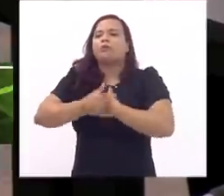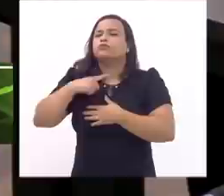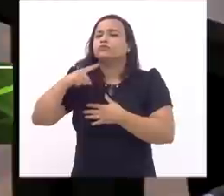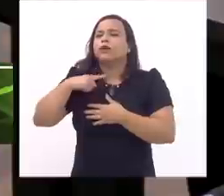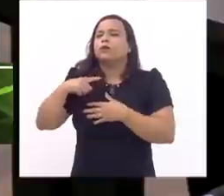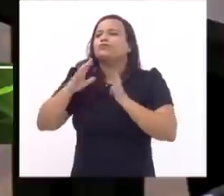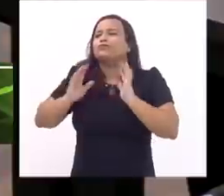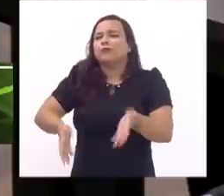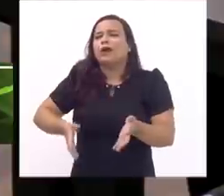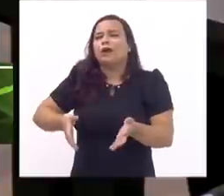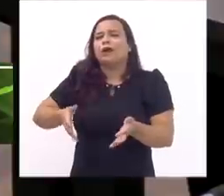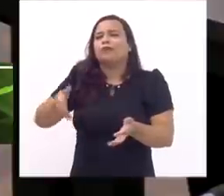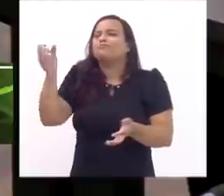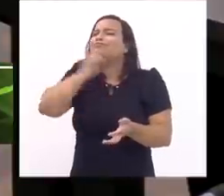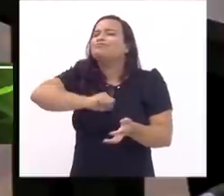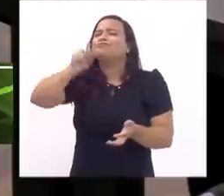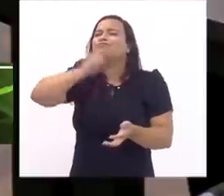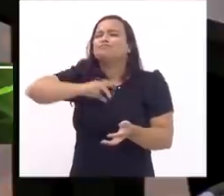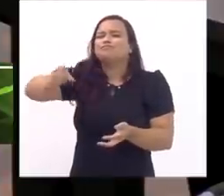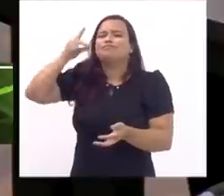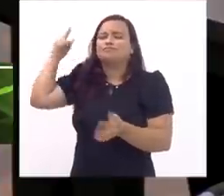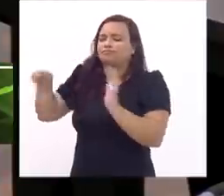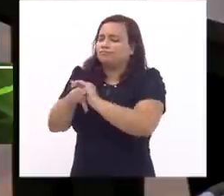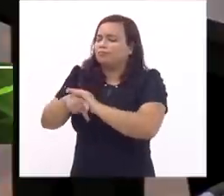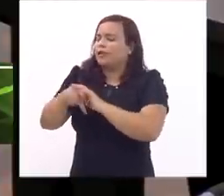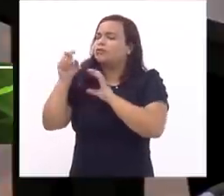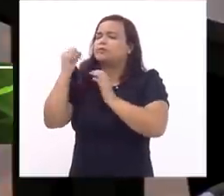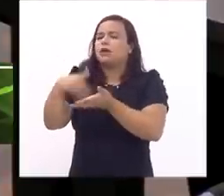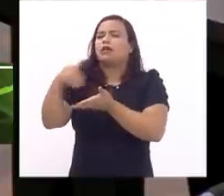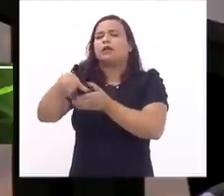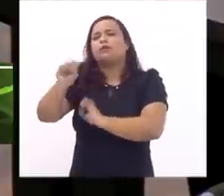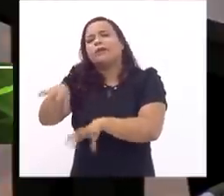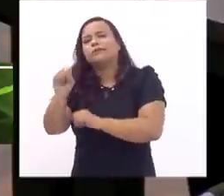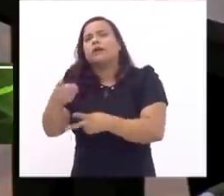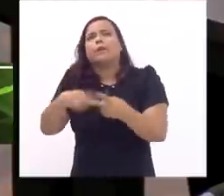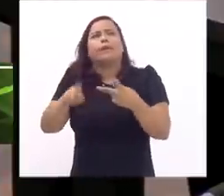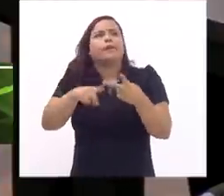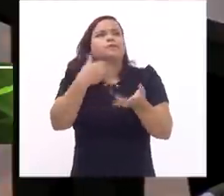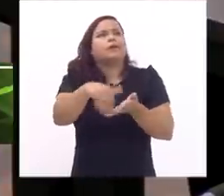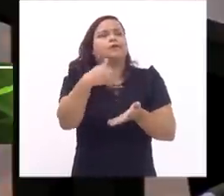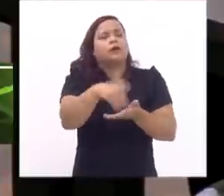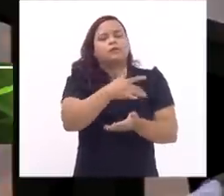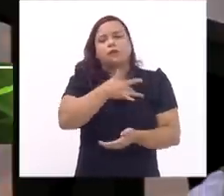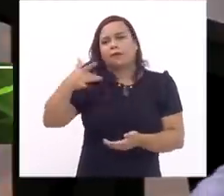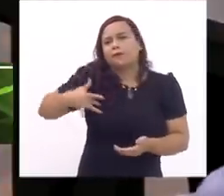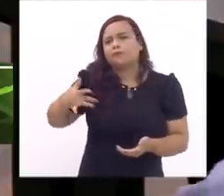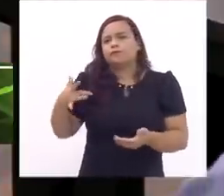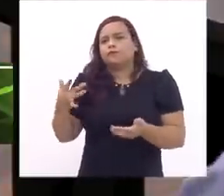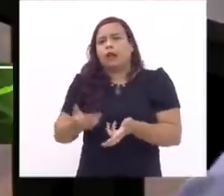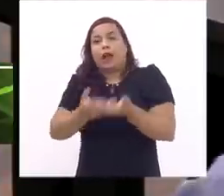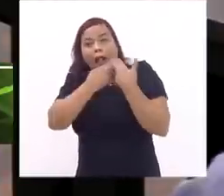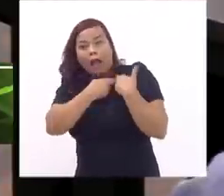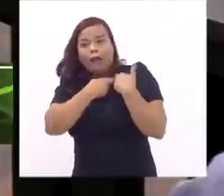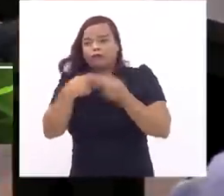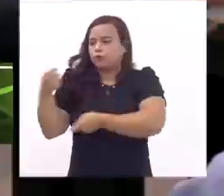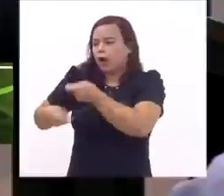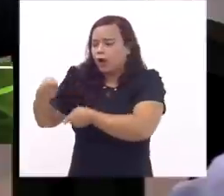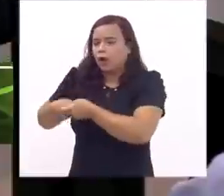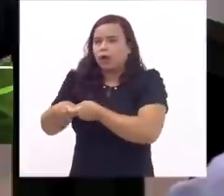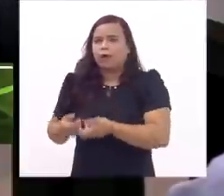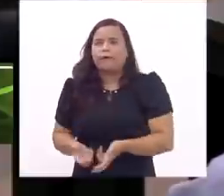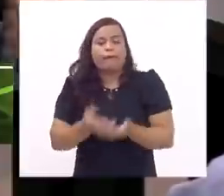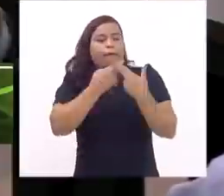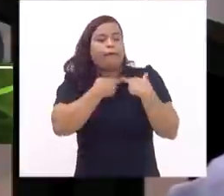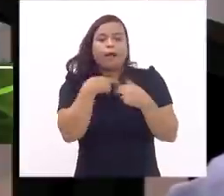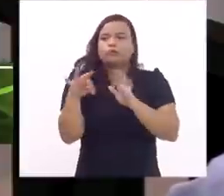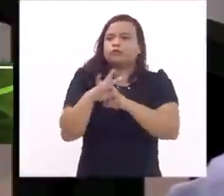secretaria de educação, numa secretaria de saúde? Cargos administrativos, cargos mais técnicos... Olha